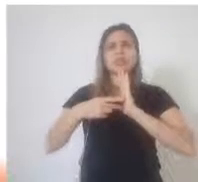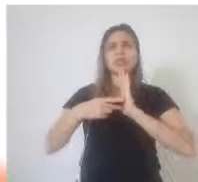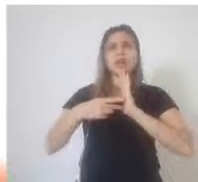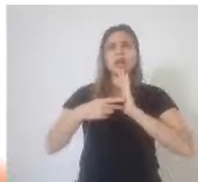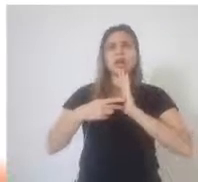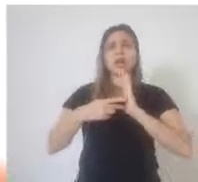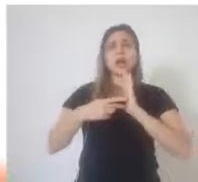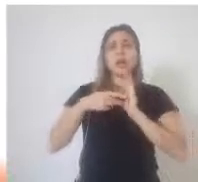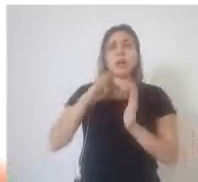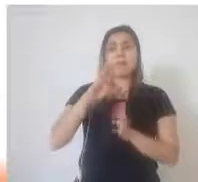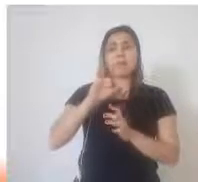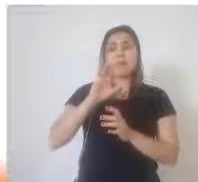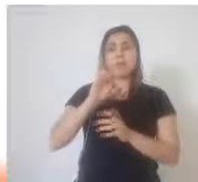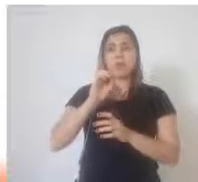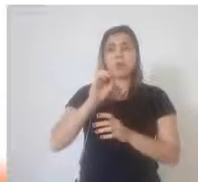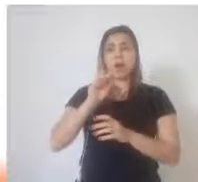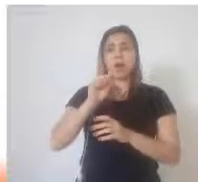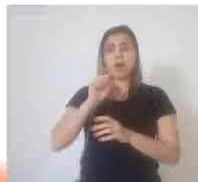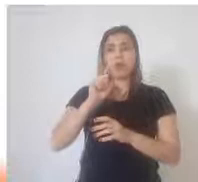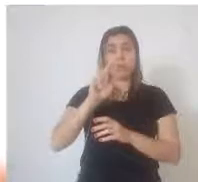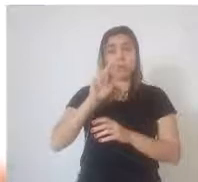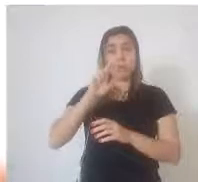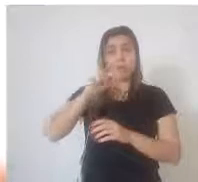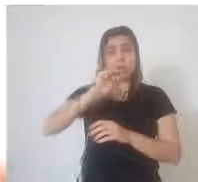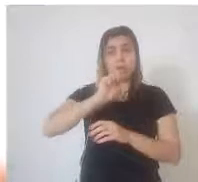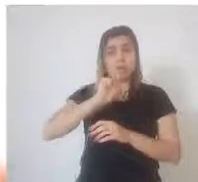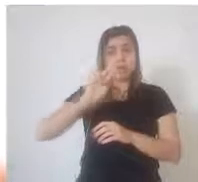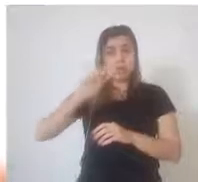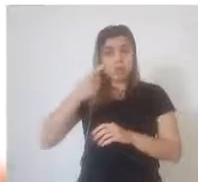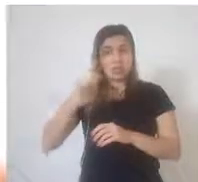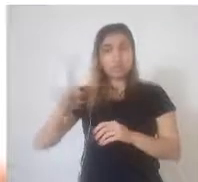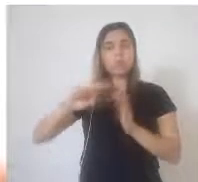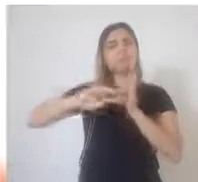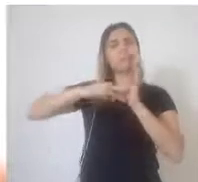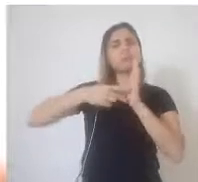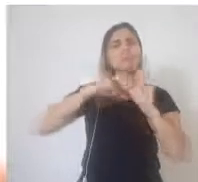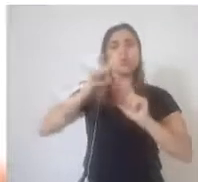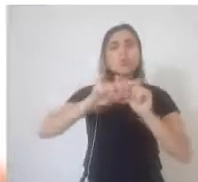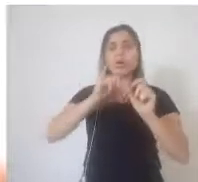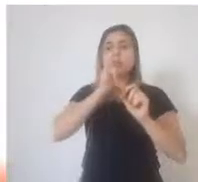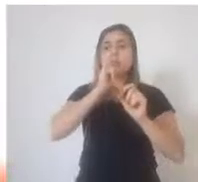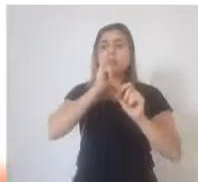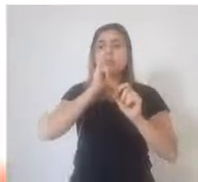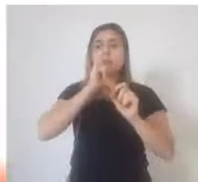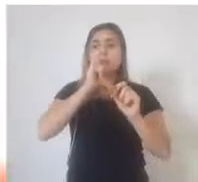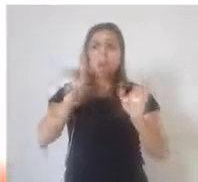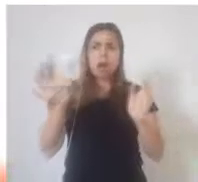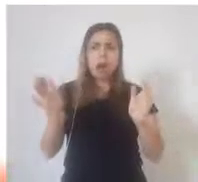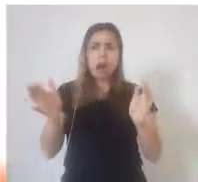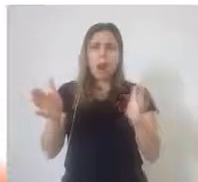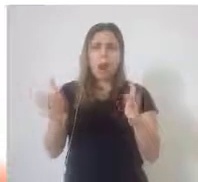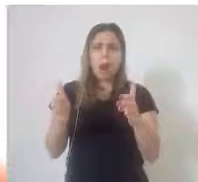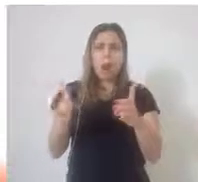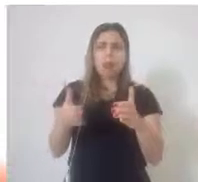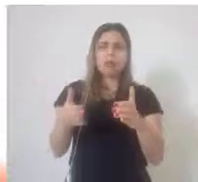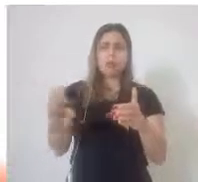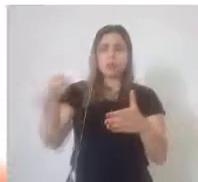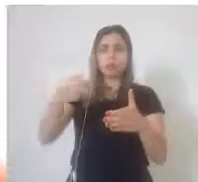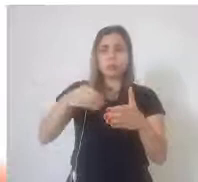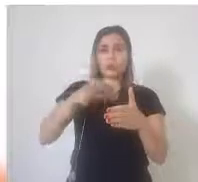isso significa? O nome bioacumulação é mais intuitivo, né? É o acúmulo de substâncias